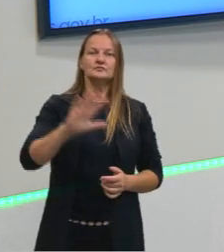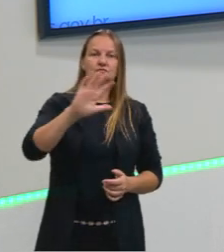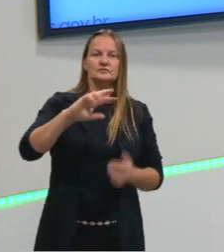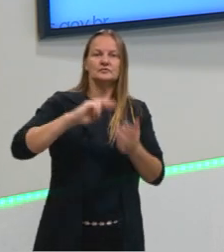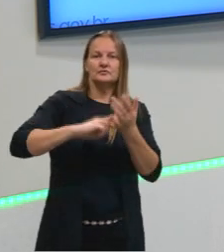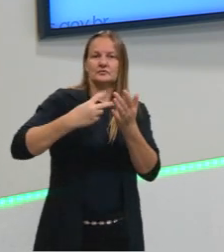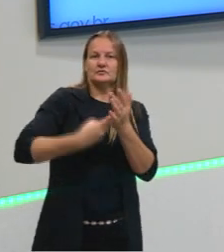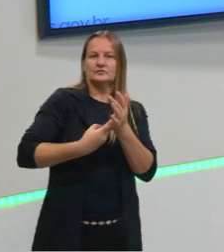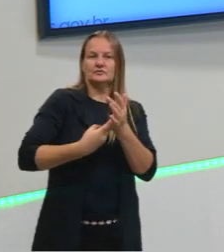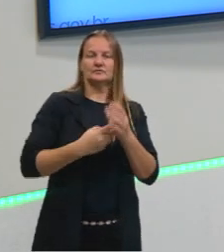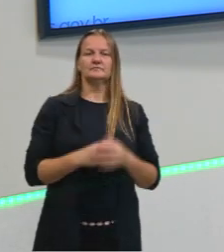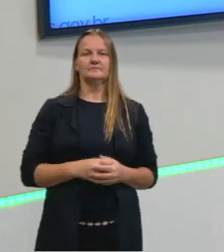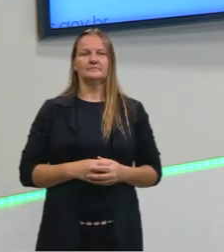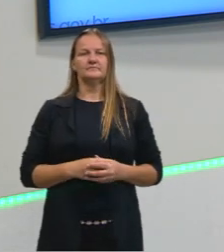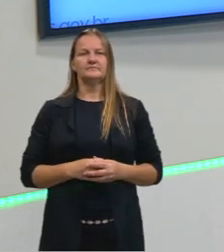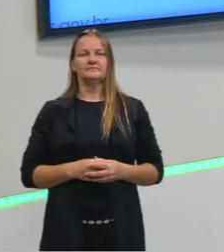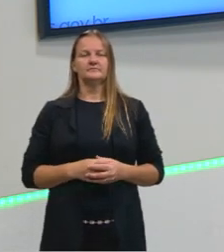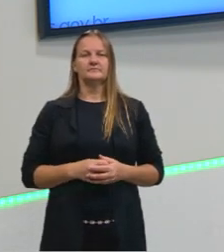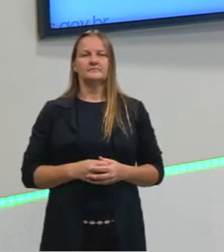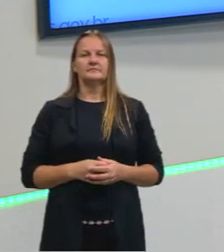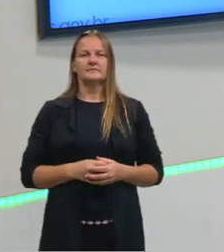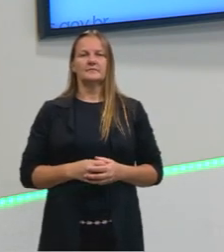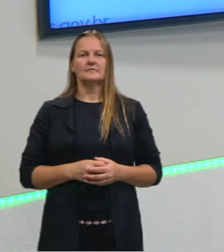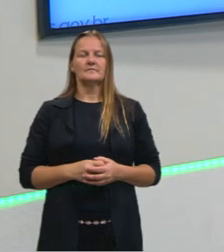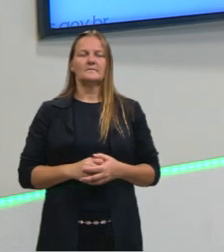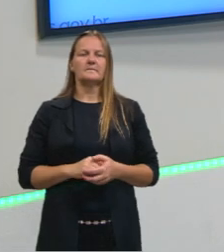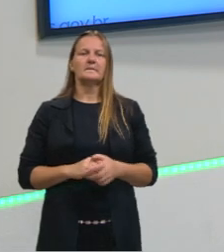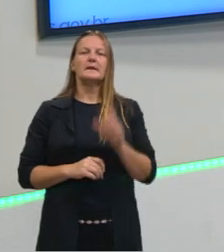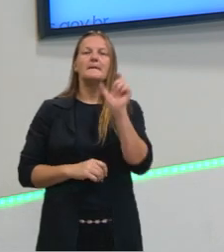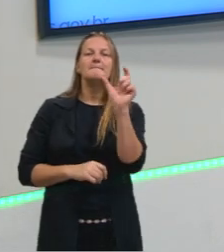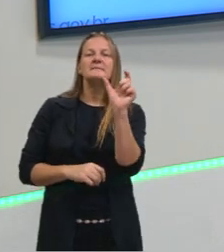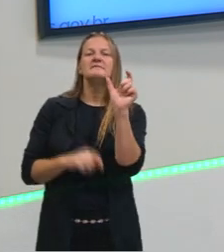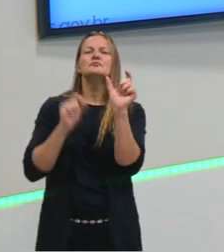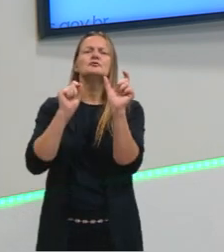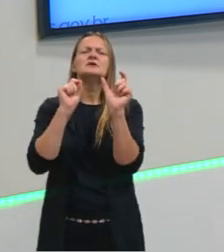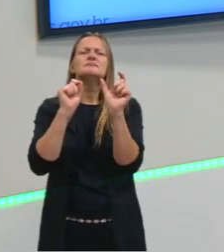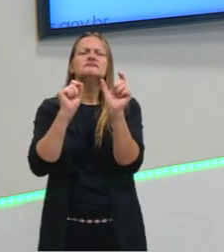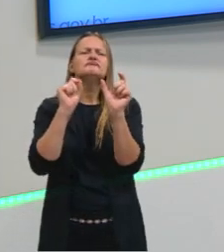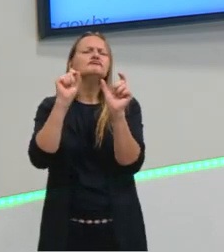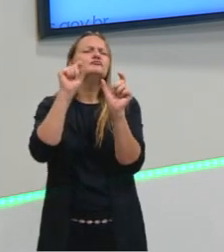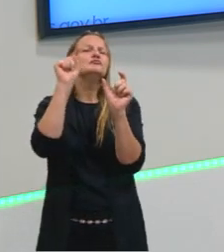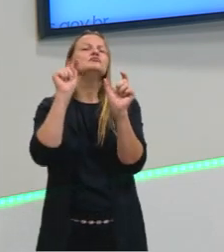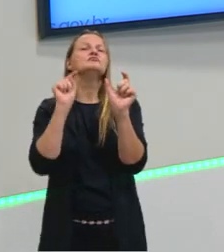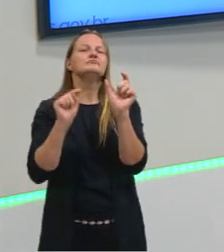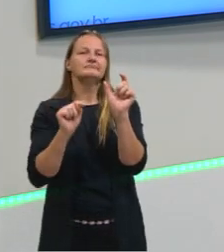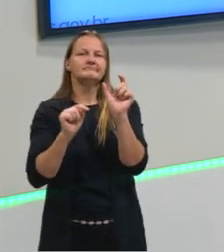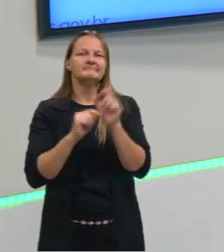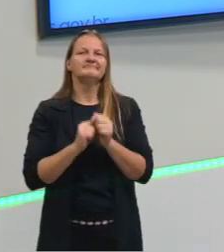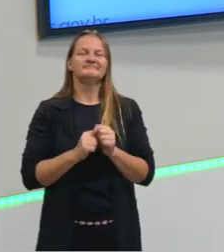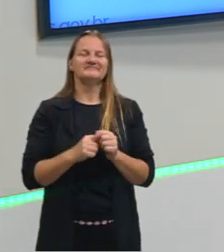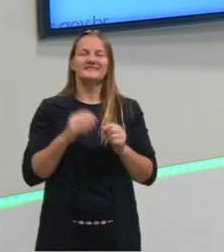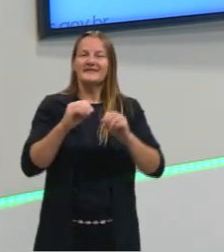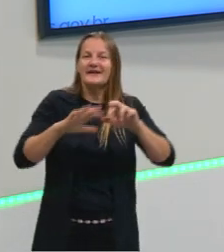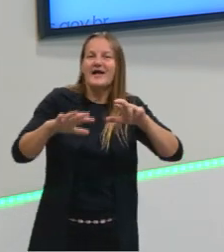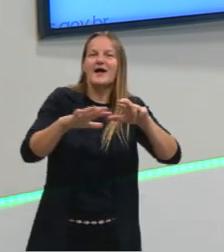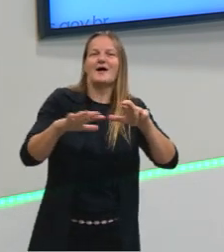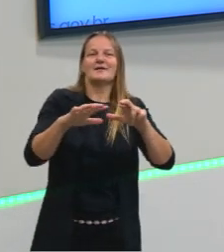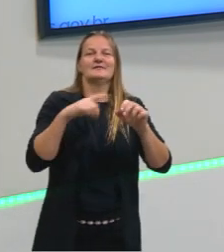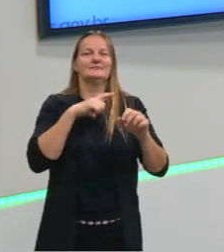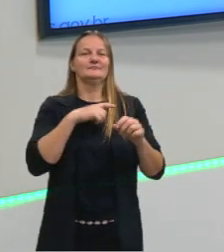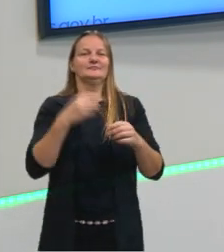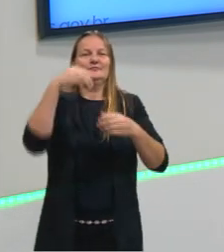sentido então Cê Mia tem a ver com o sentido a polícia vai ser essa área dentro da semântica que vai exatamente